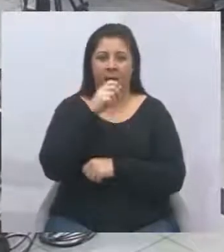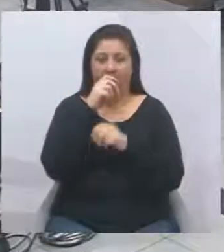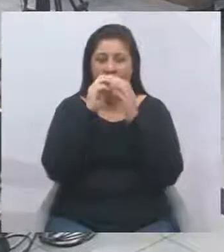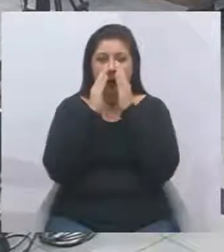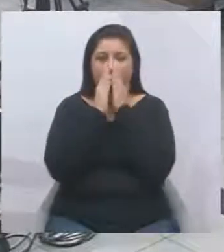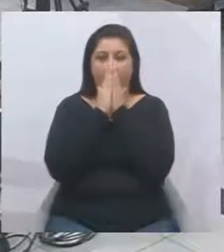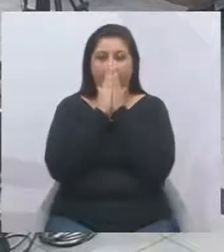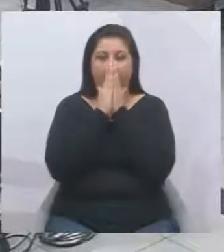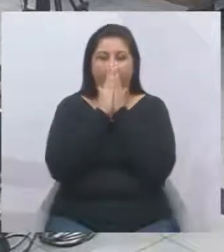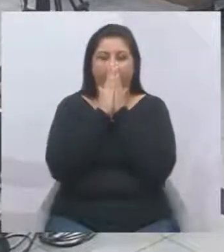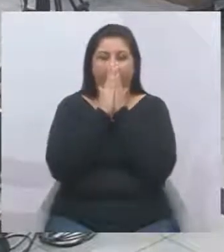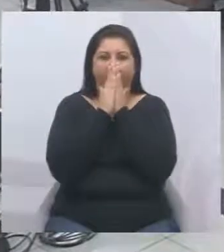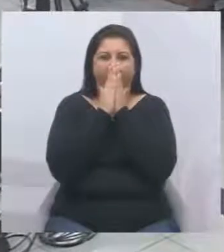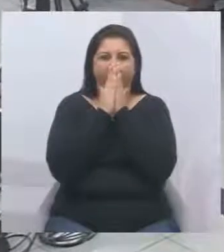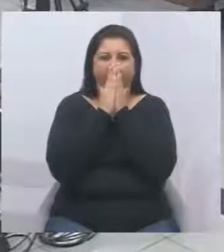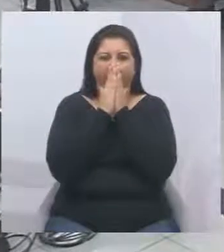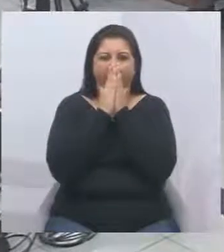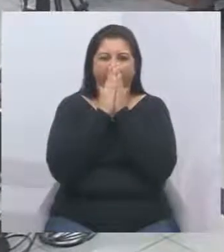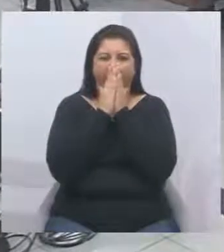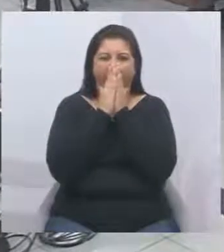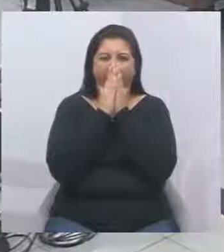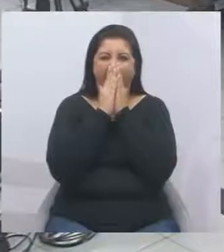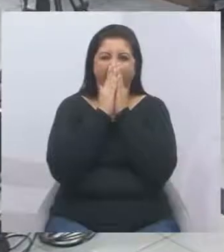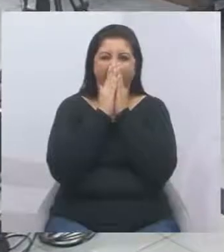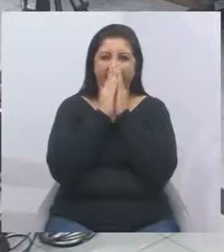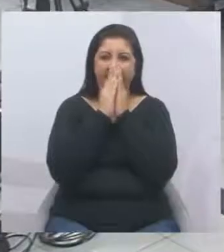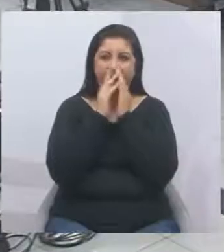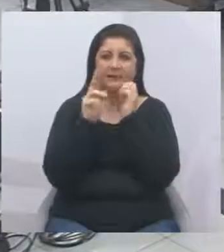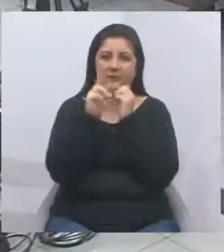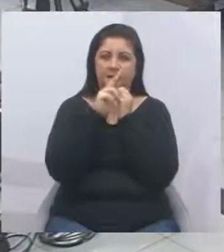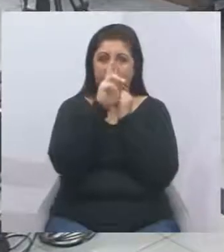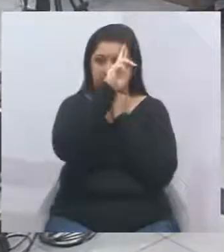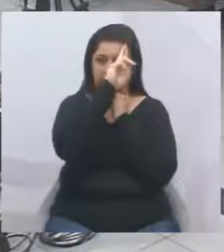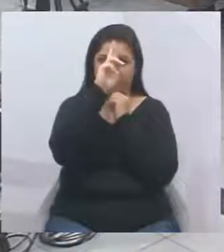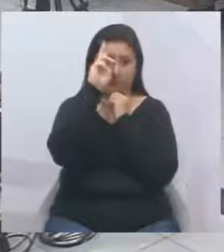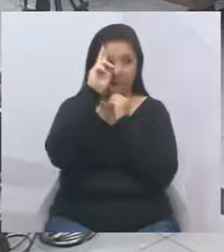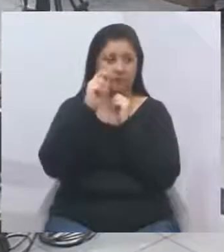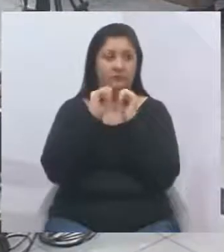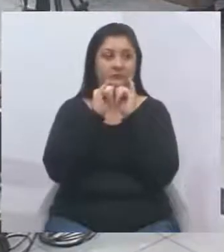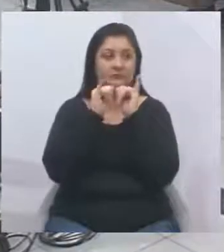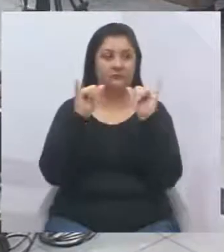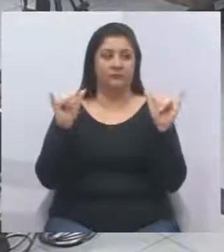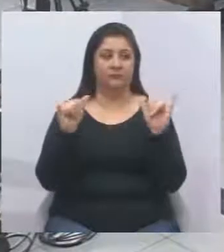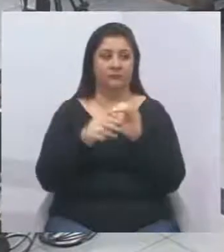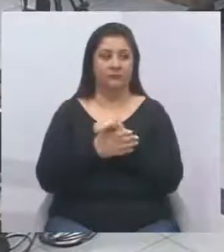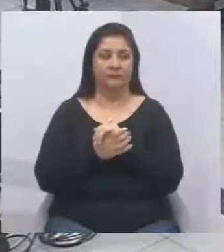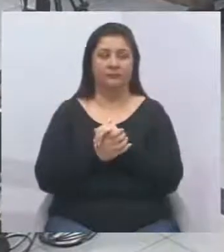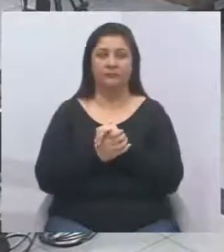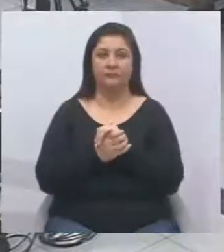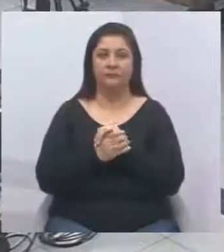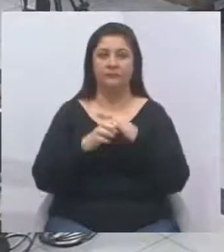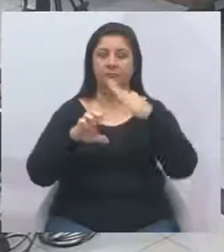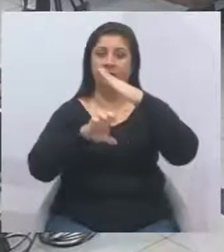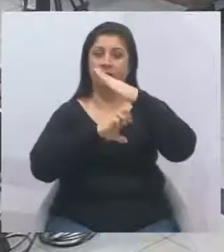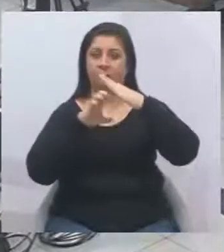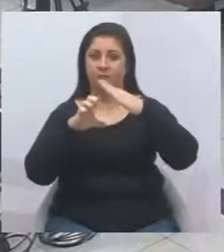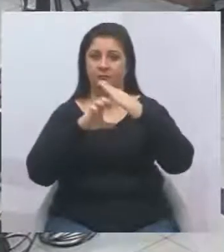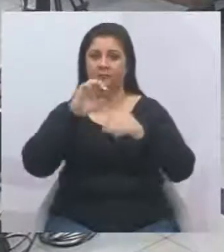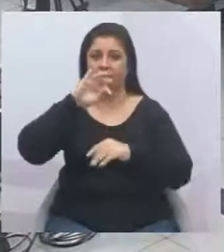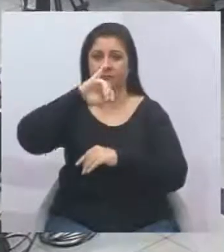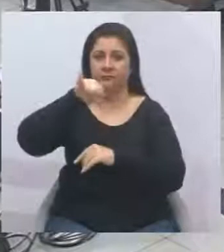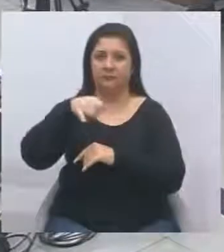o transporte via aplicativo, e dizer o seguinte, poxa, a empresa,